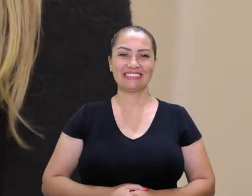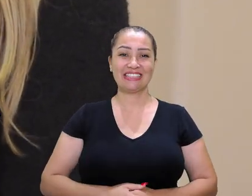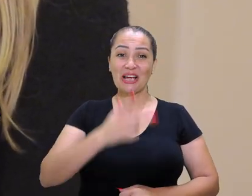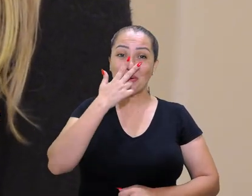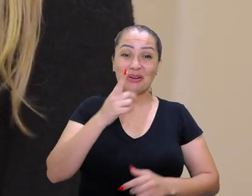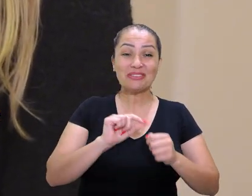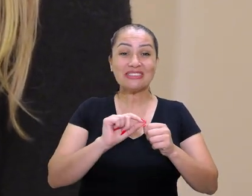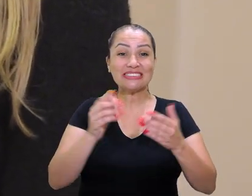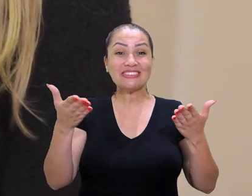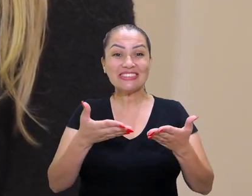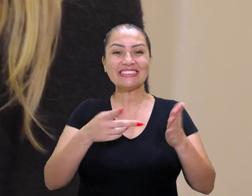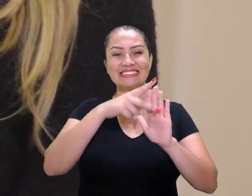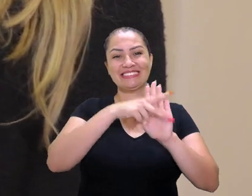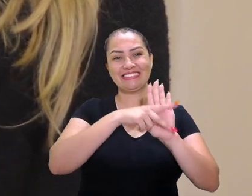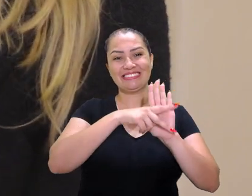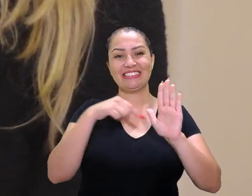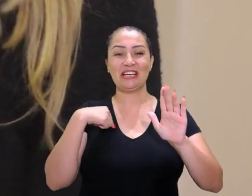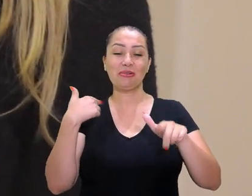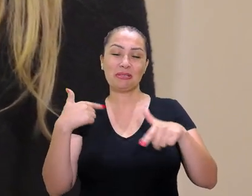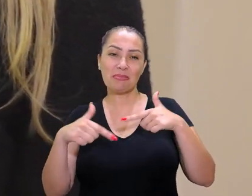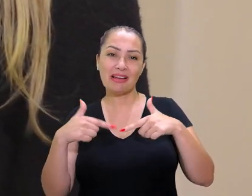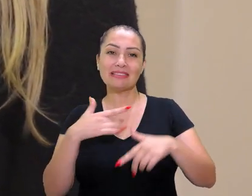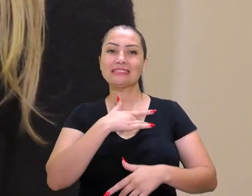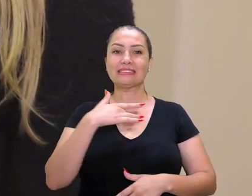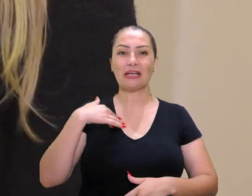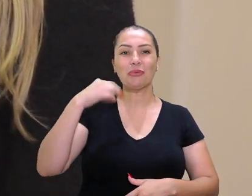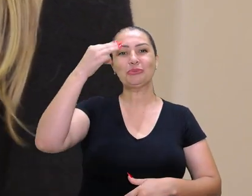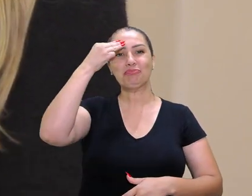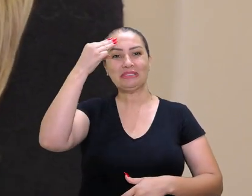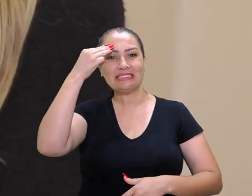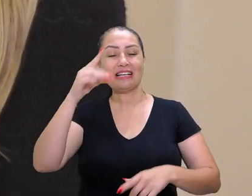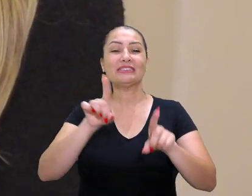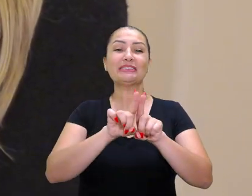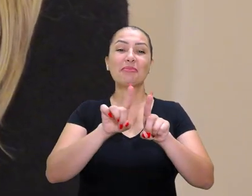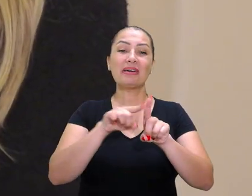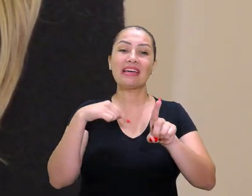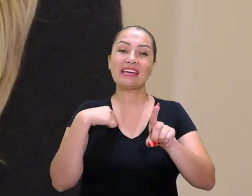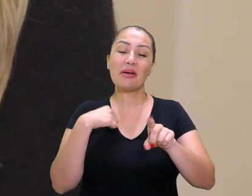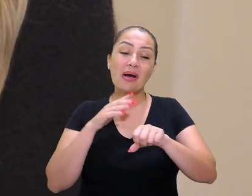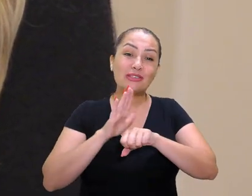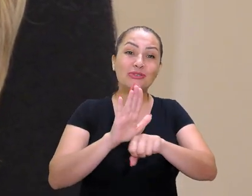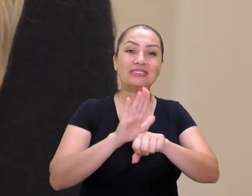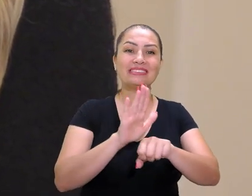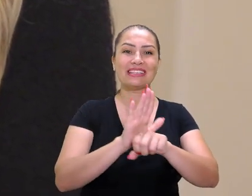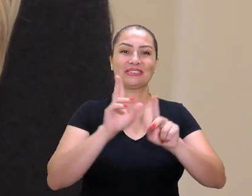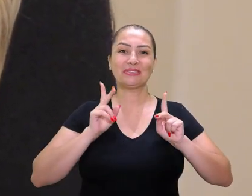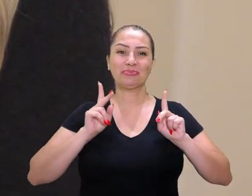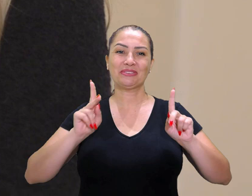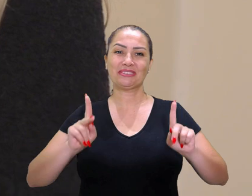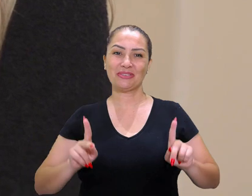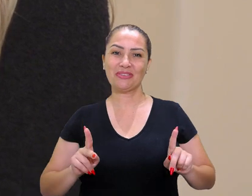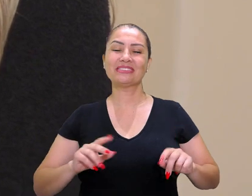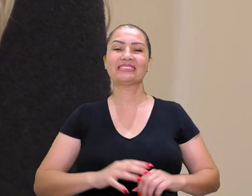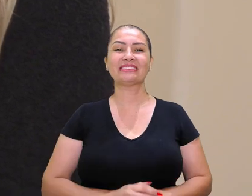nossos projetos, né? Eu trabalhando na saúde mental, trabalhando com, assim, dando vida a essas pessoas que tu vem dando vida